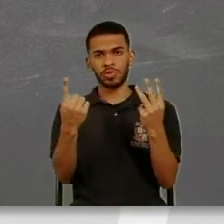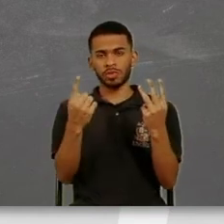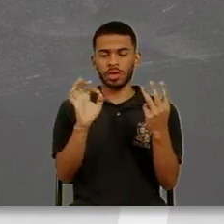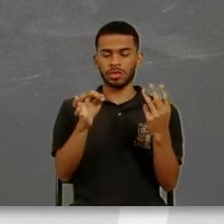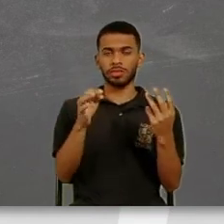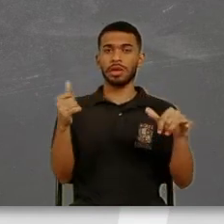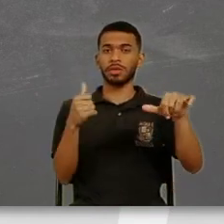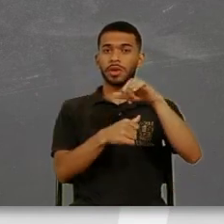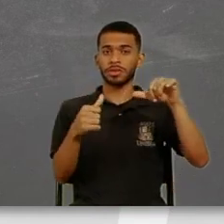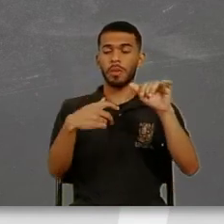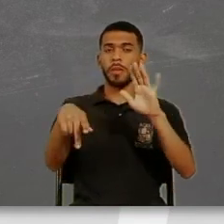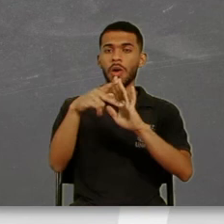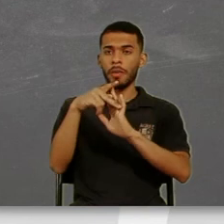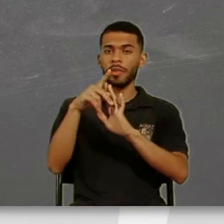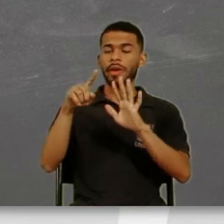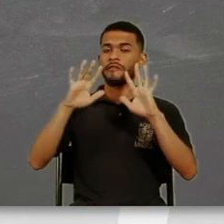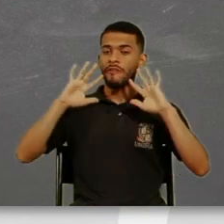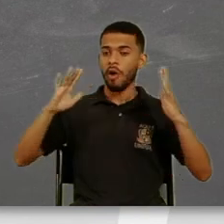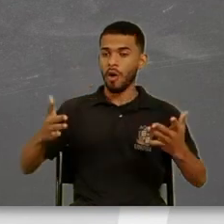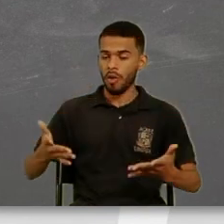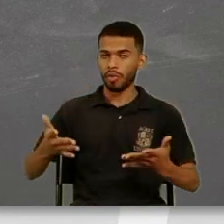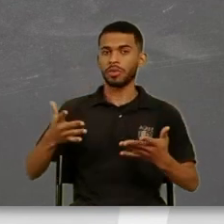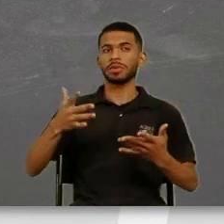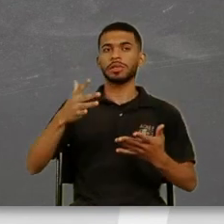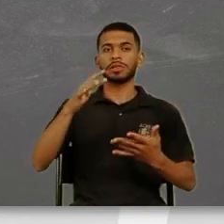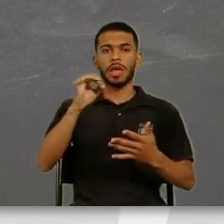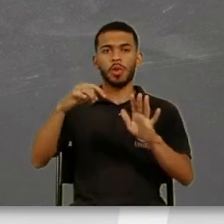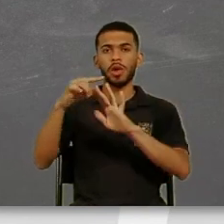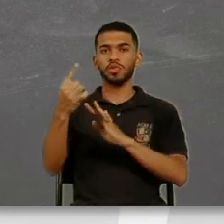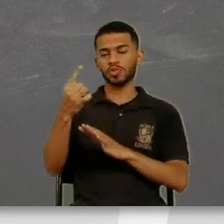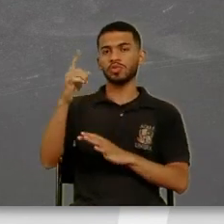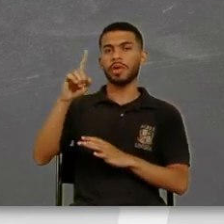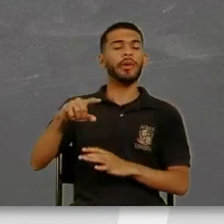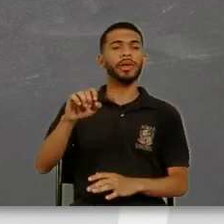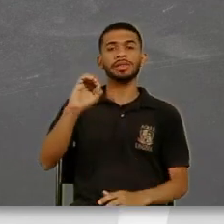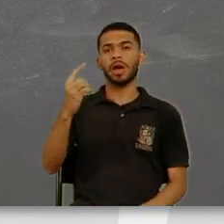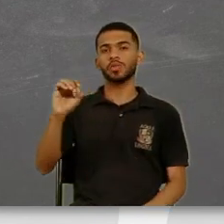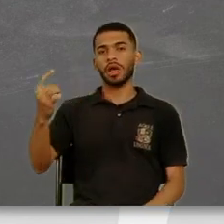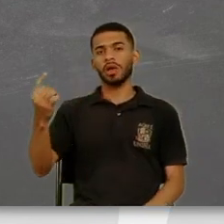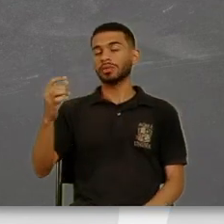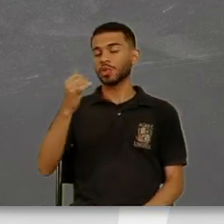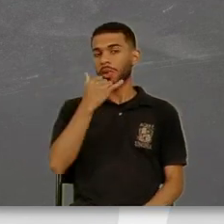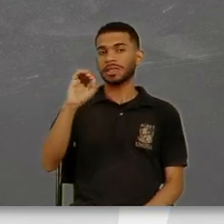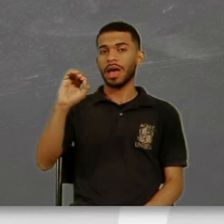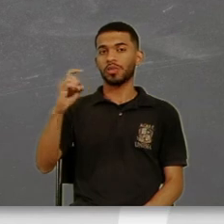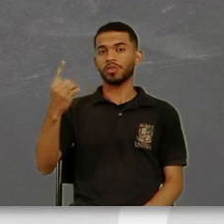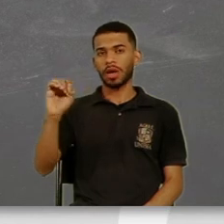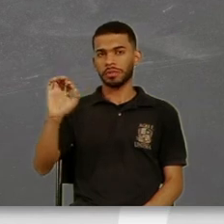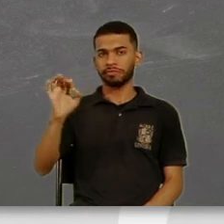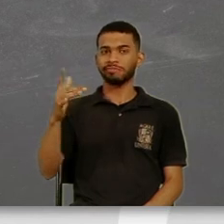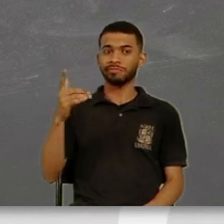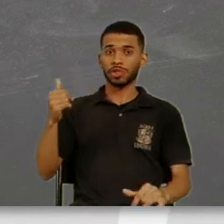e a transformação, quando é aplicada aqui em 0 e menos 1, é 0, 1 e 0. Quando eu substituir,